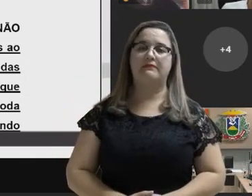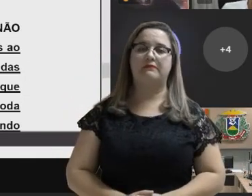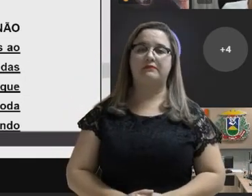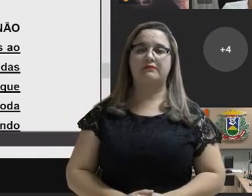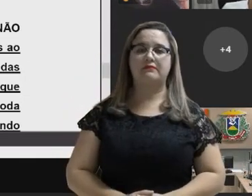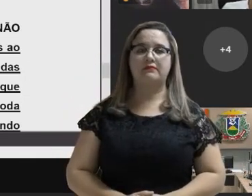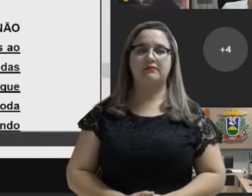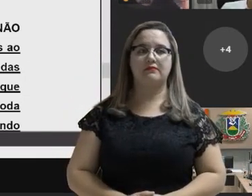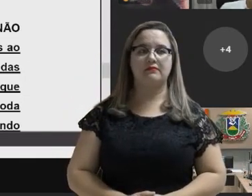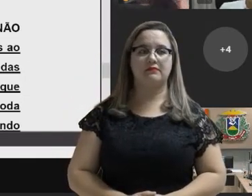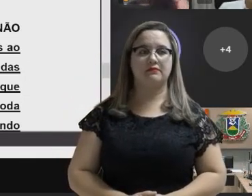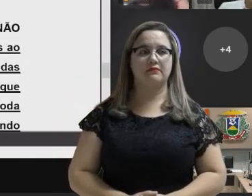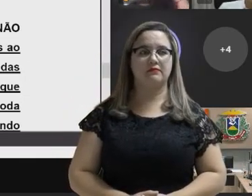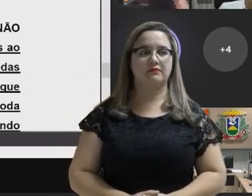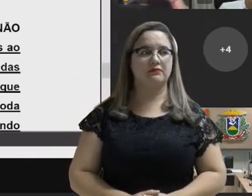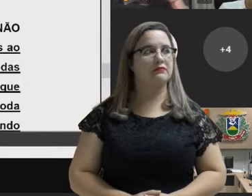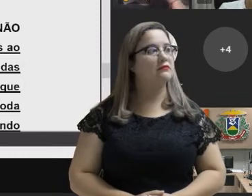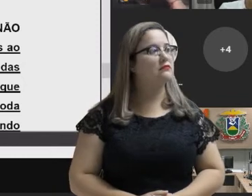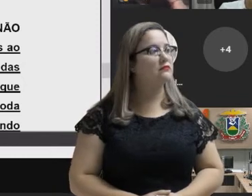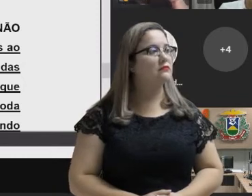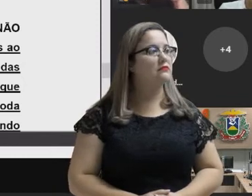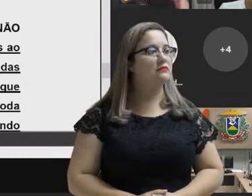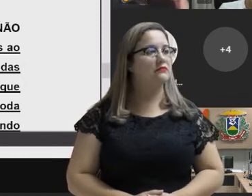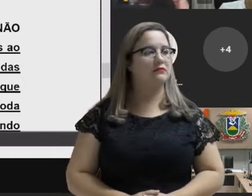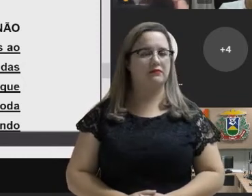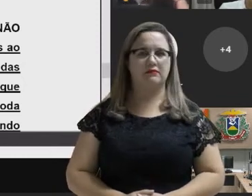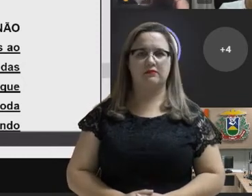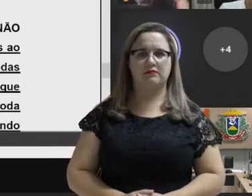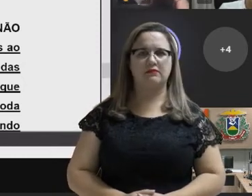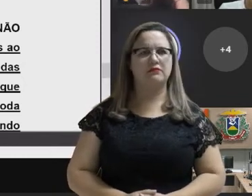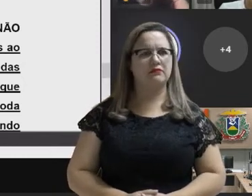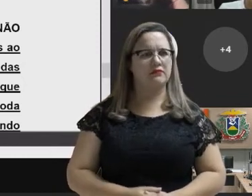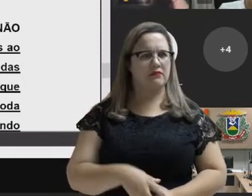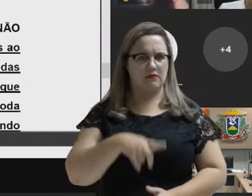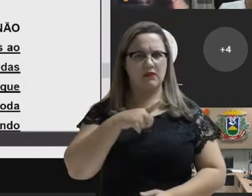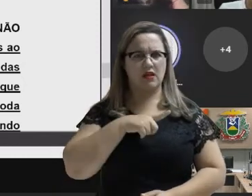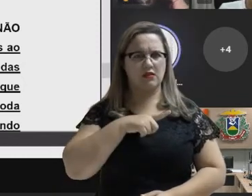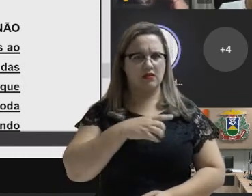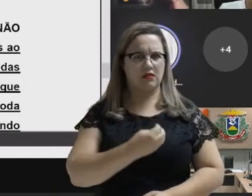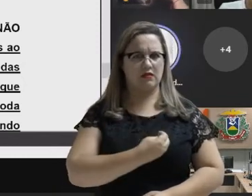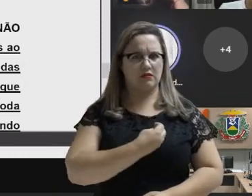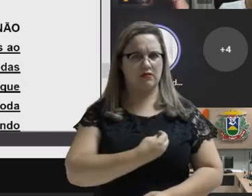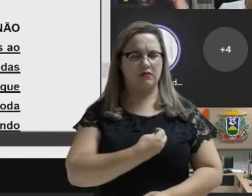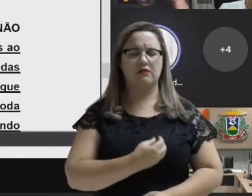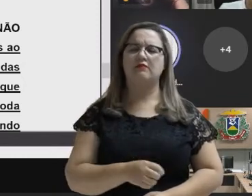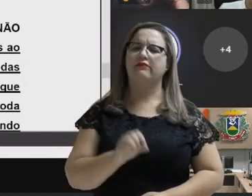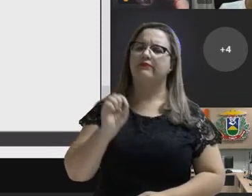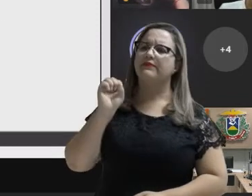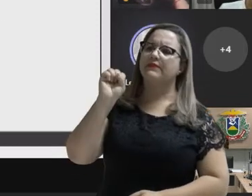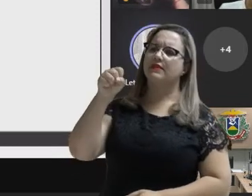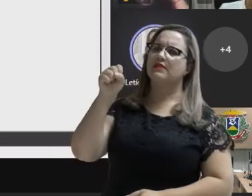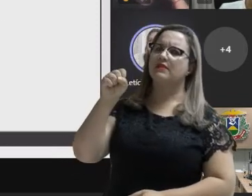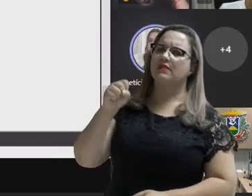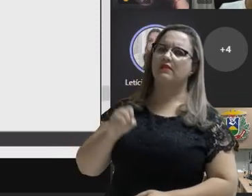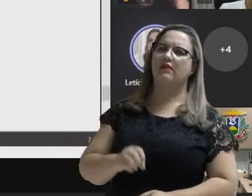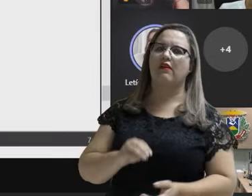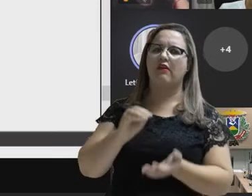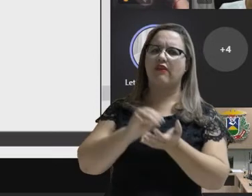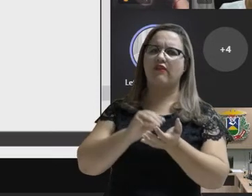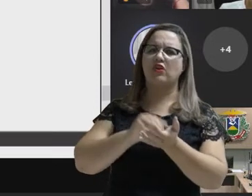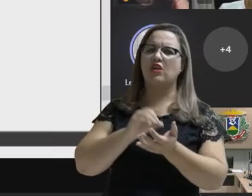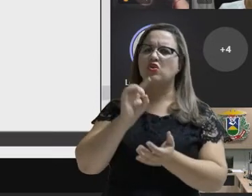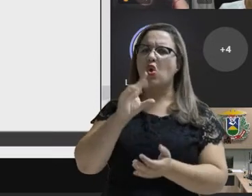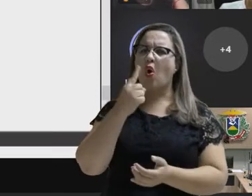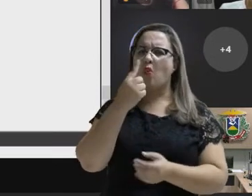Esperando para subir aqui. Você tem ele aí, Letícia, lendo ele para a gente? Porque não Tenho, doutor. Falta só uma linha na última página.